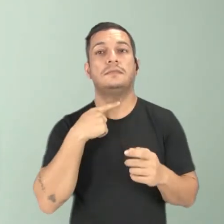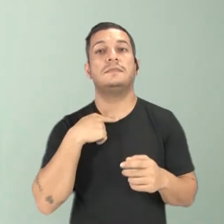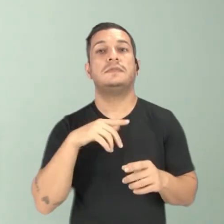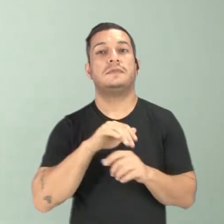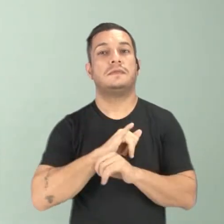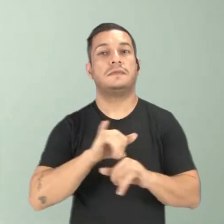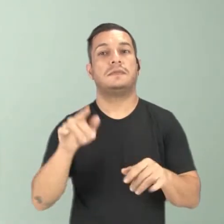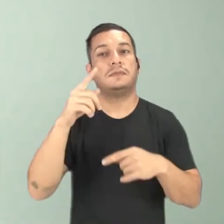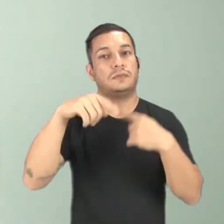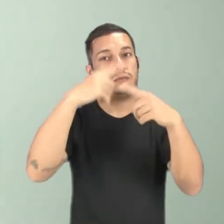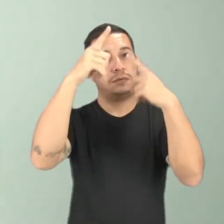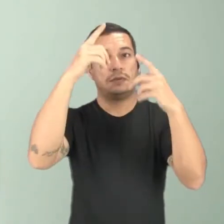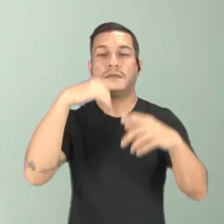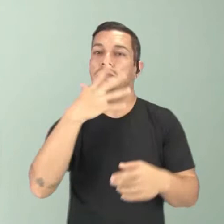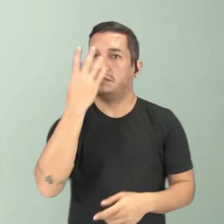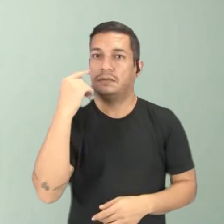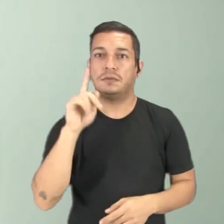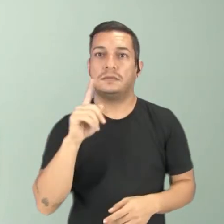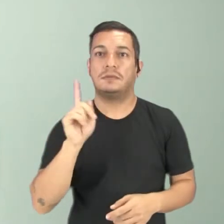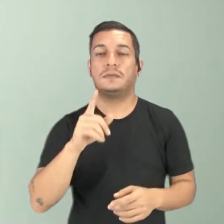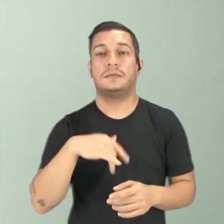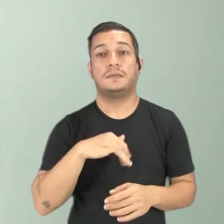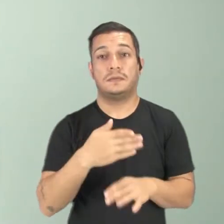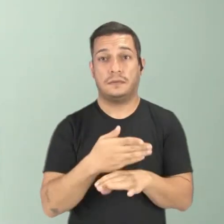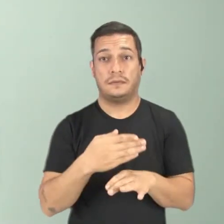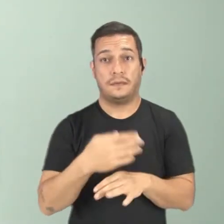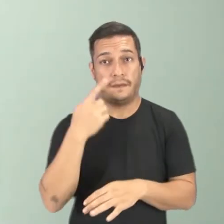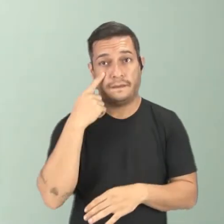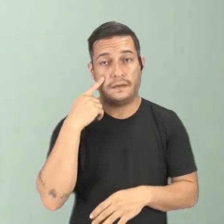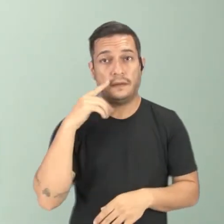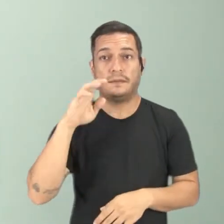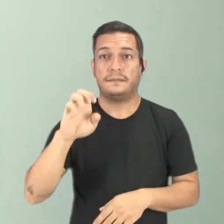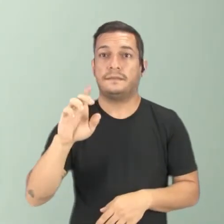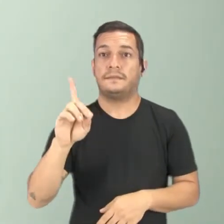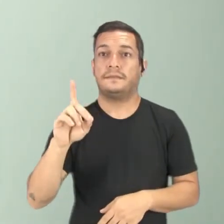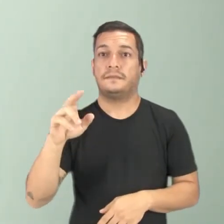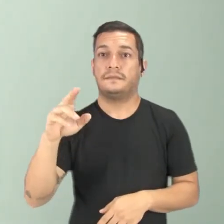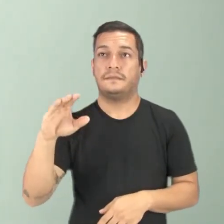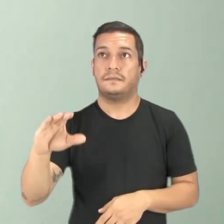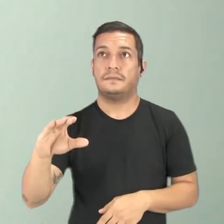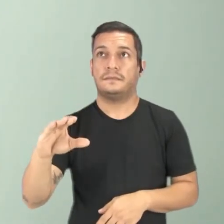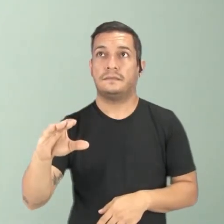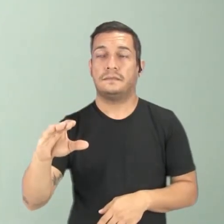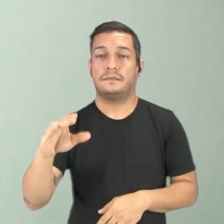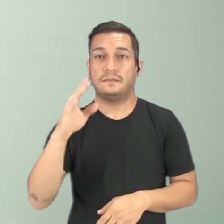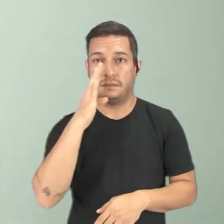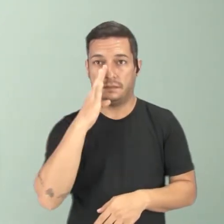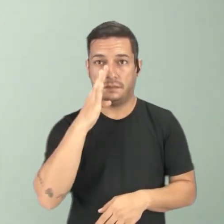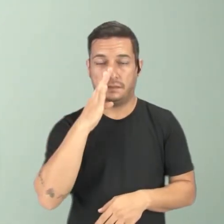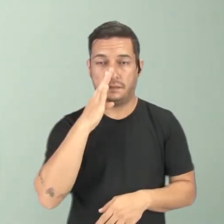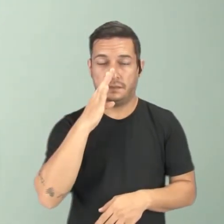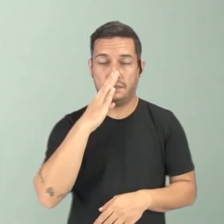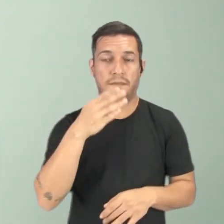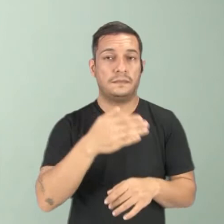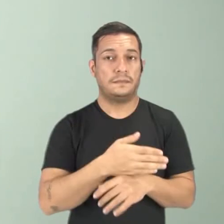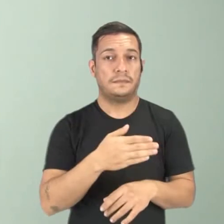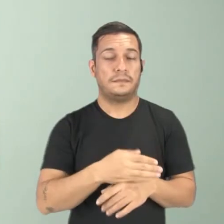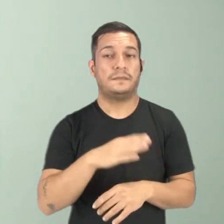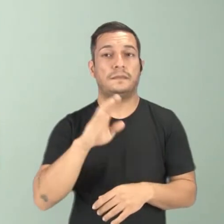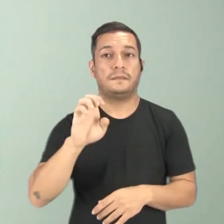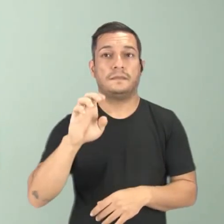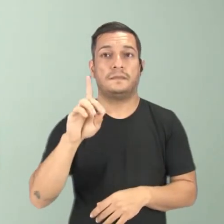sucesso e não esqueça, se você quiser rever esta aula, assista lá, acesse